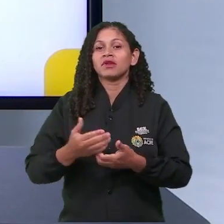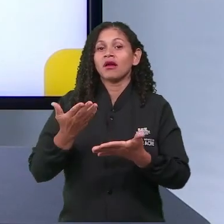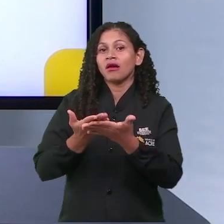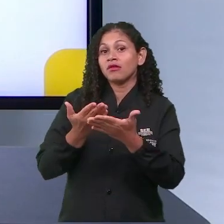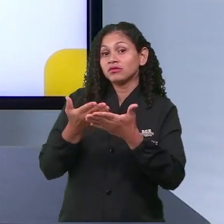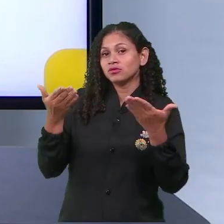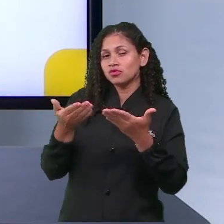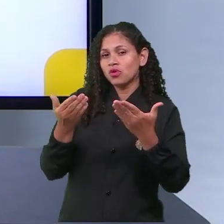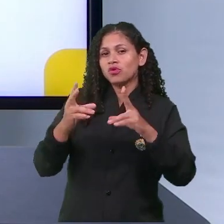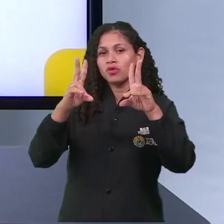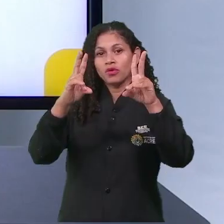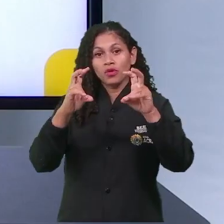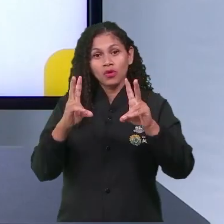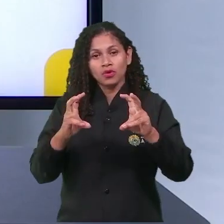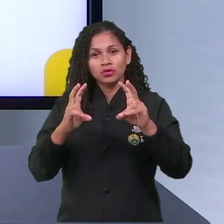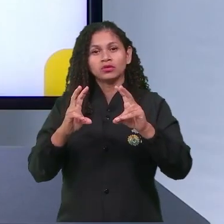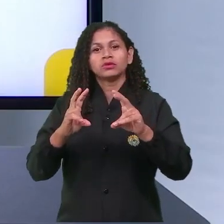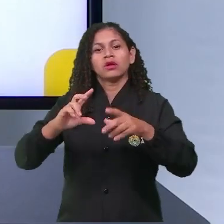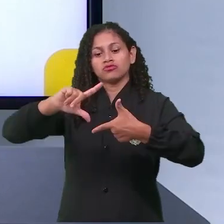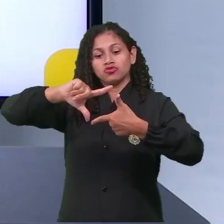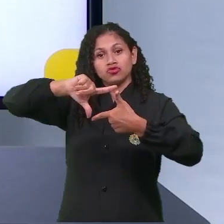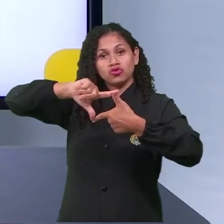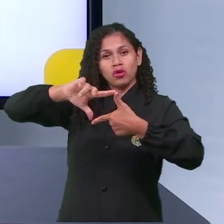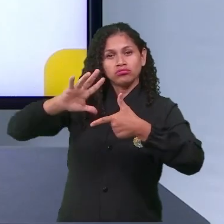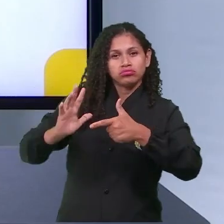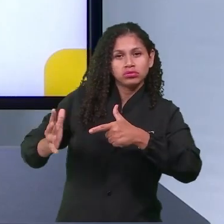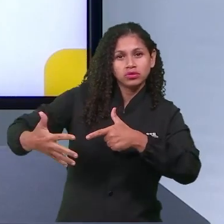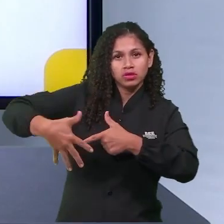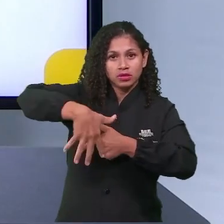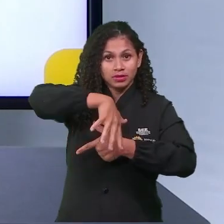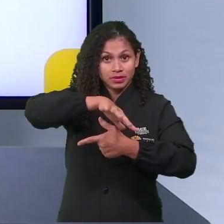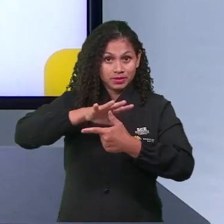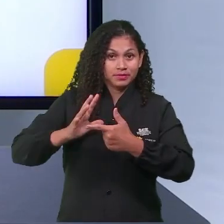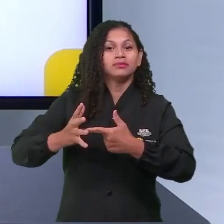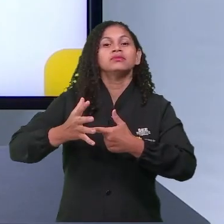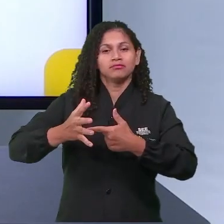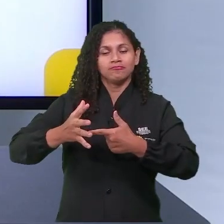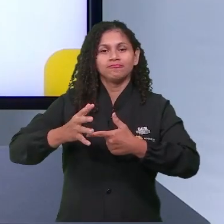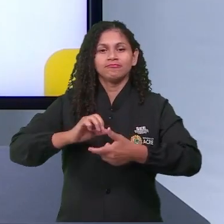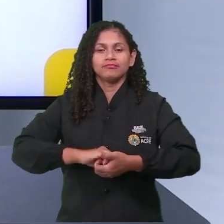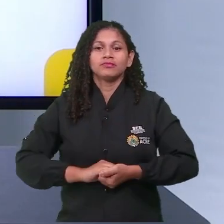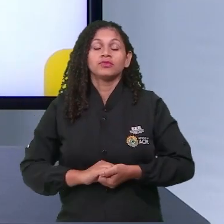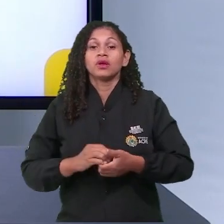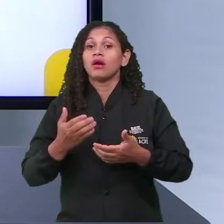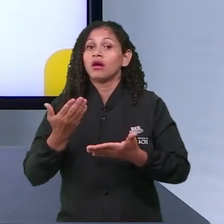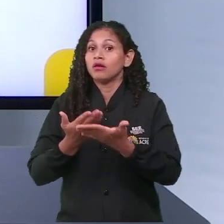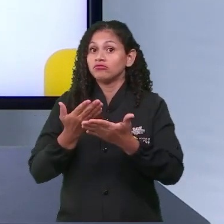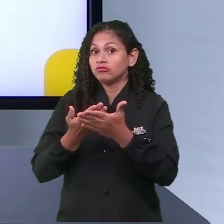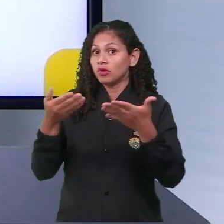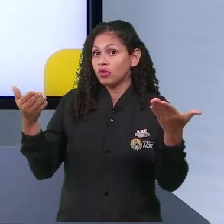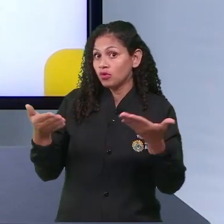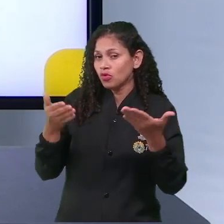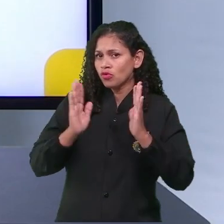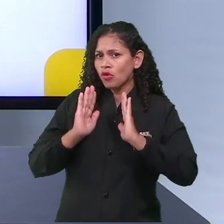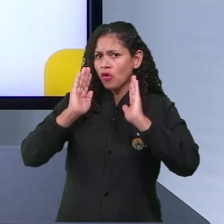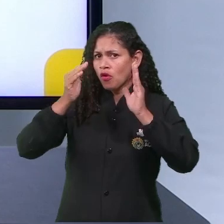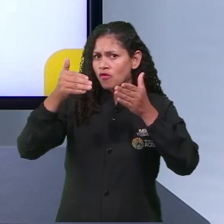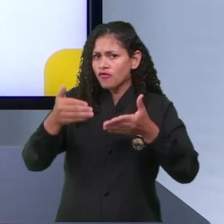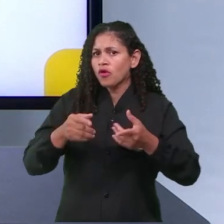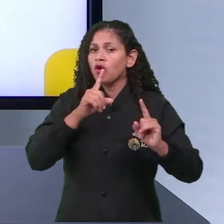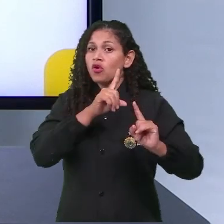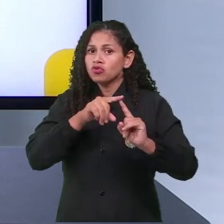pouquinho sobre sólidos geométricos, tá? Que é estudado na geometria espacial. Na aula de hoje, vamos dar foco a um